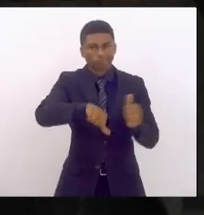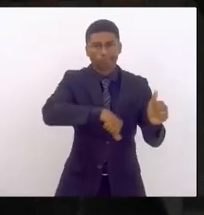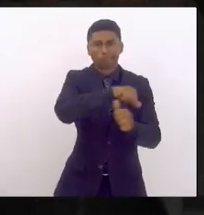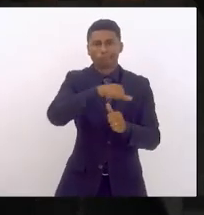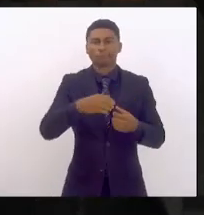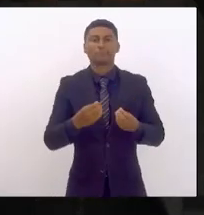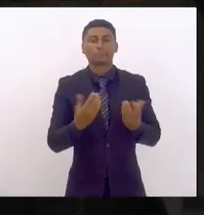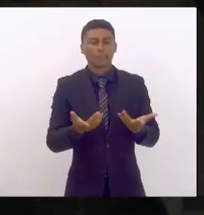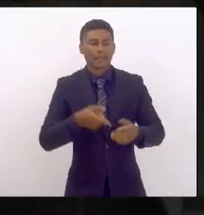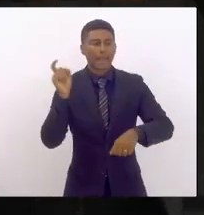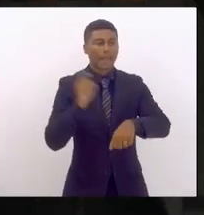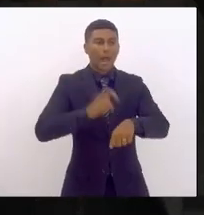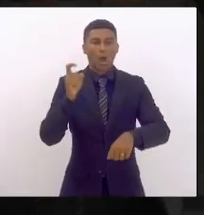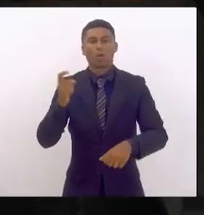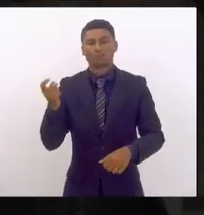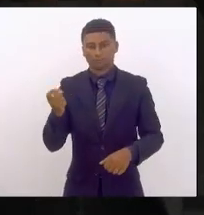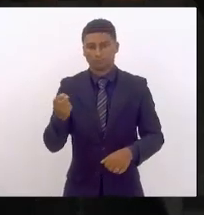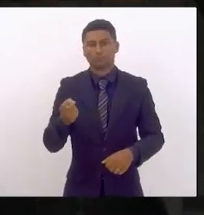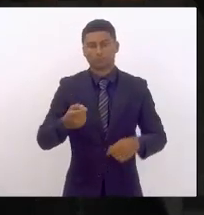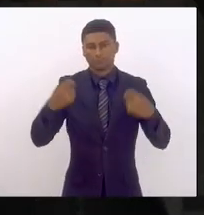revisões de maneira automática